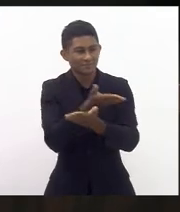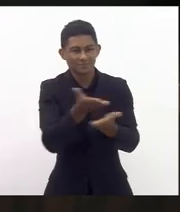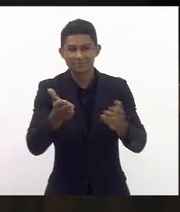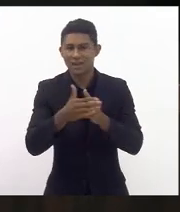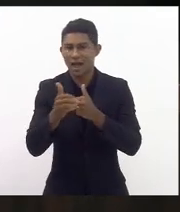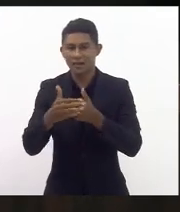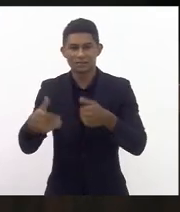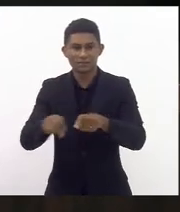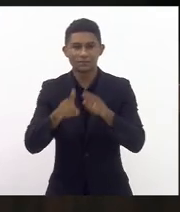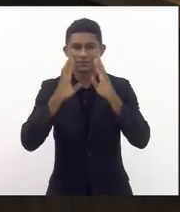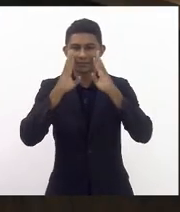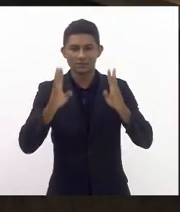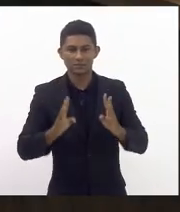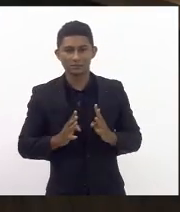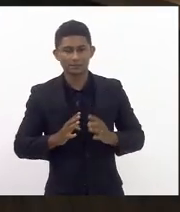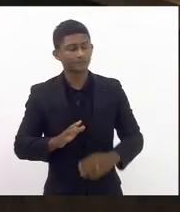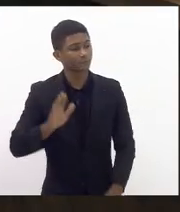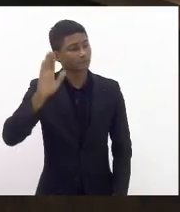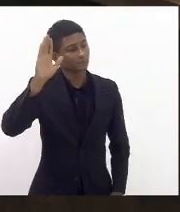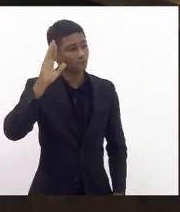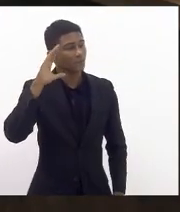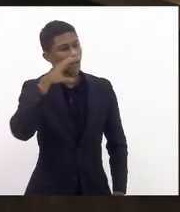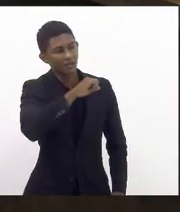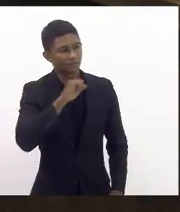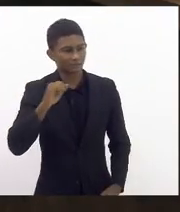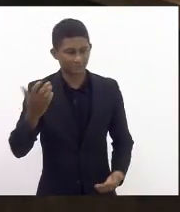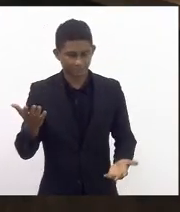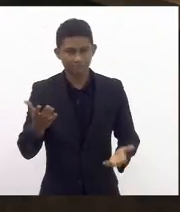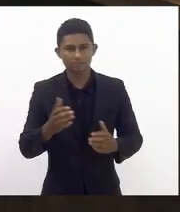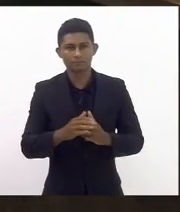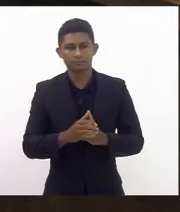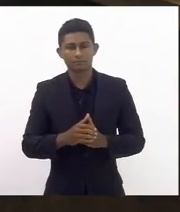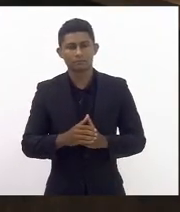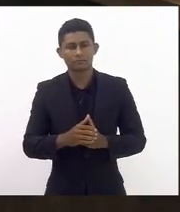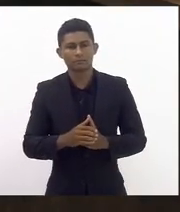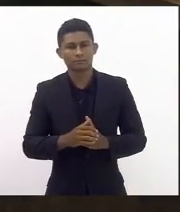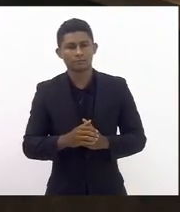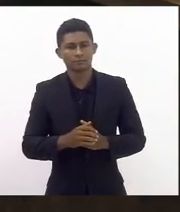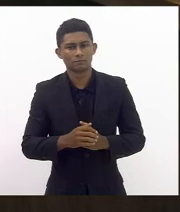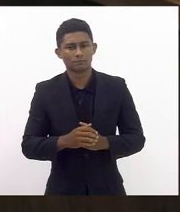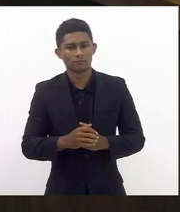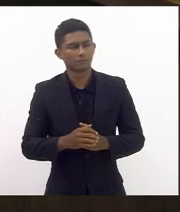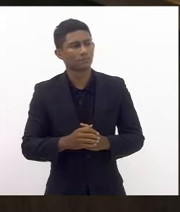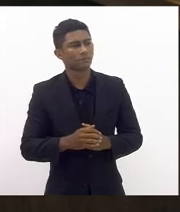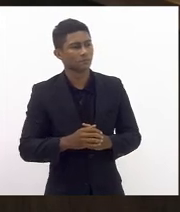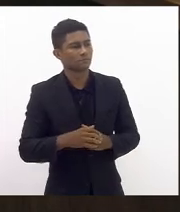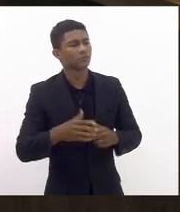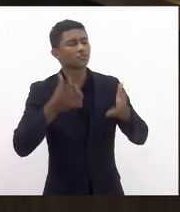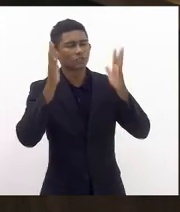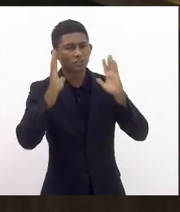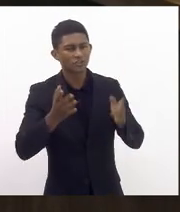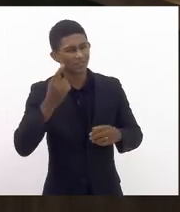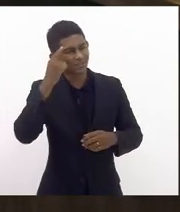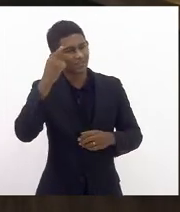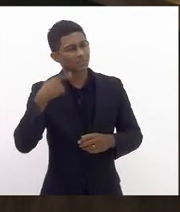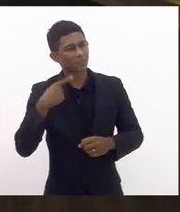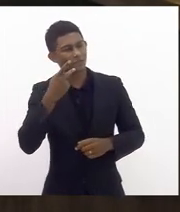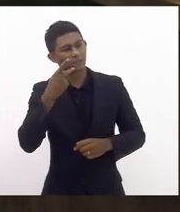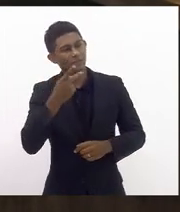e a atenção. Presidente, só uma questão de ordem, não é sobre a CPI, não. Eu já tinha falado com Vossa